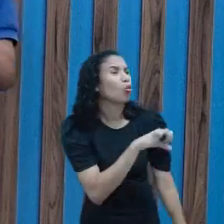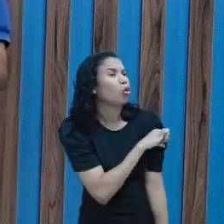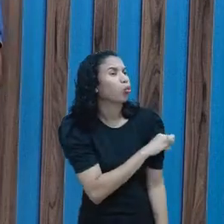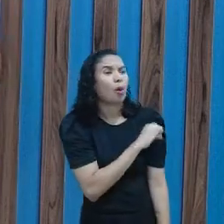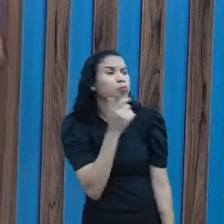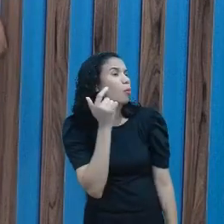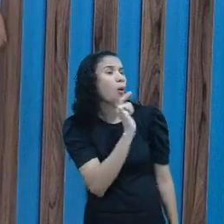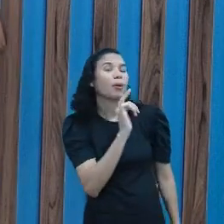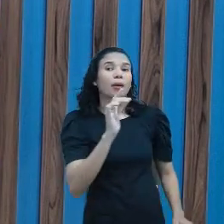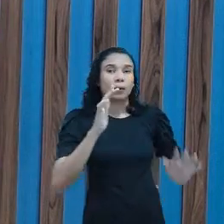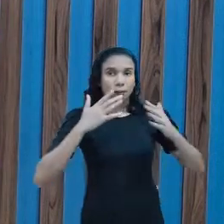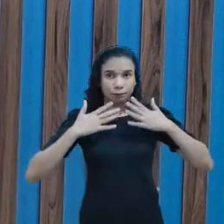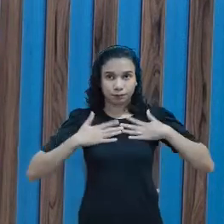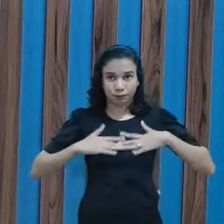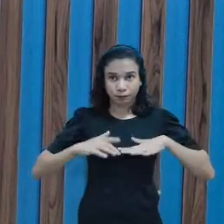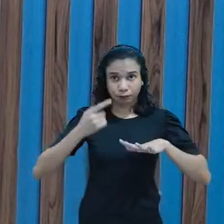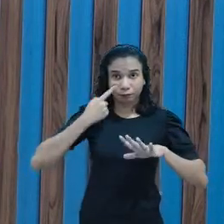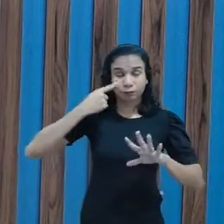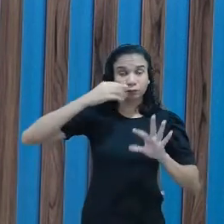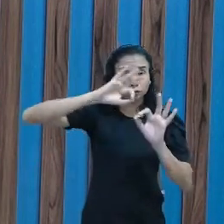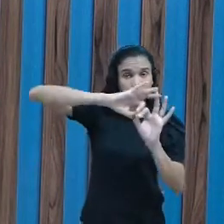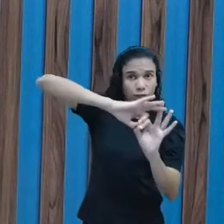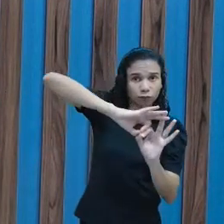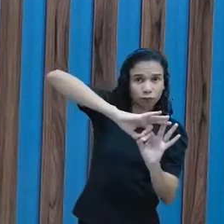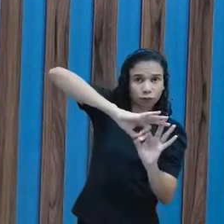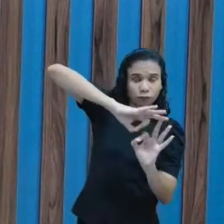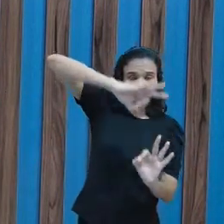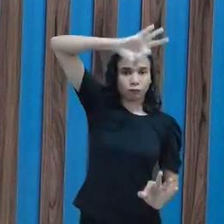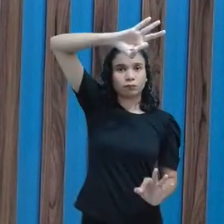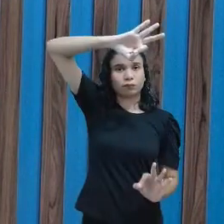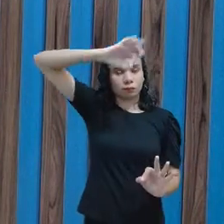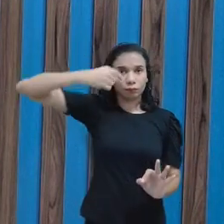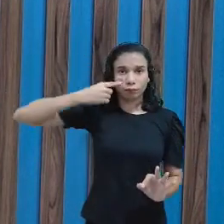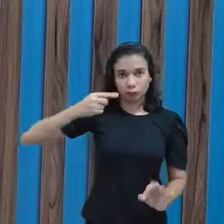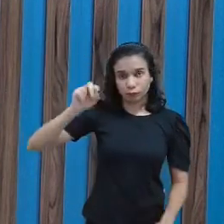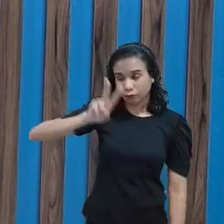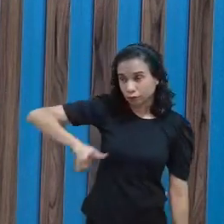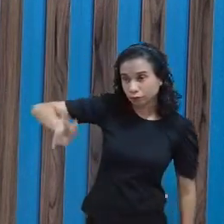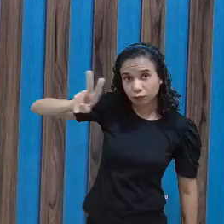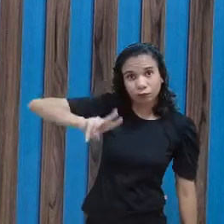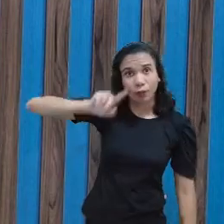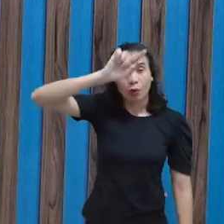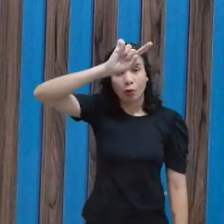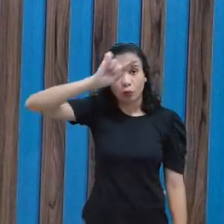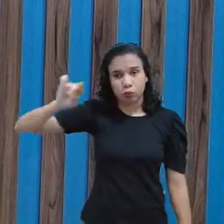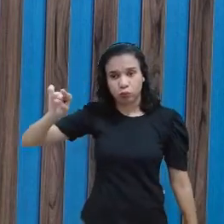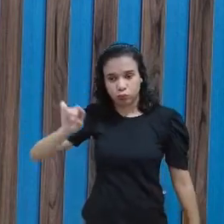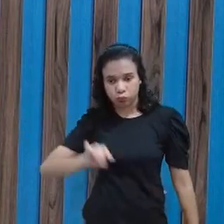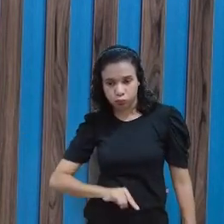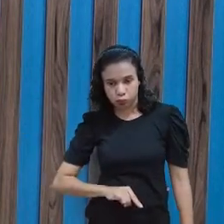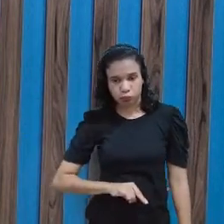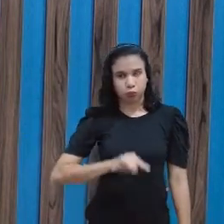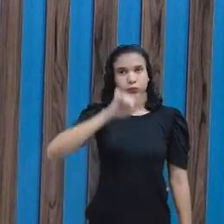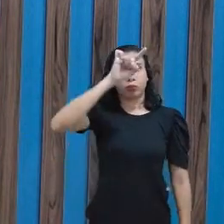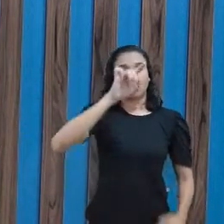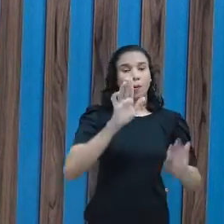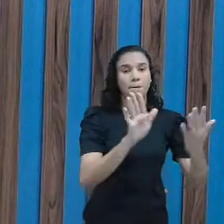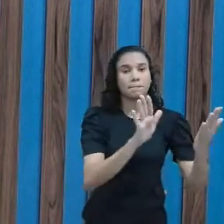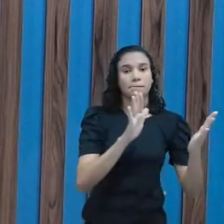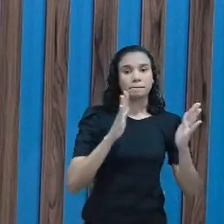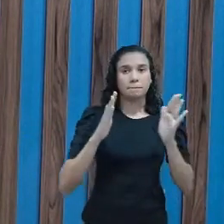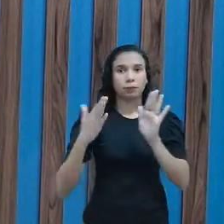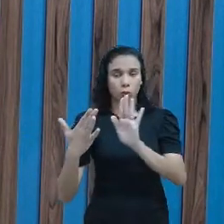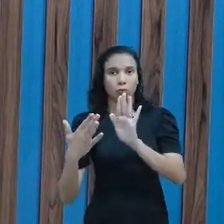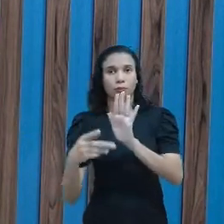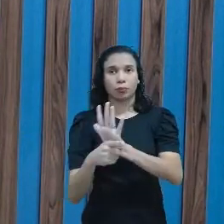presta atenção. Eu tracei aqui a medida daqui para cá, ó, observa aqui, ó, a medida aqui bem direitinho. E aí eu vou colocar aqui ao lado um